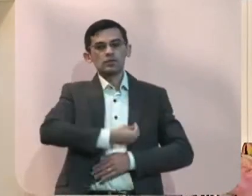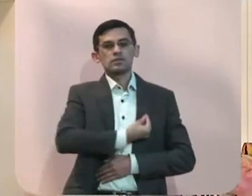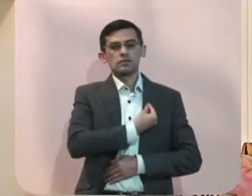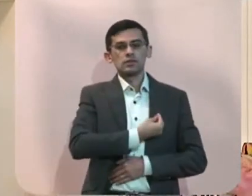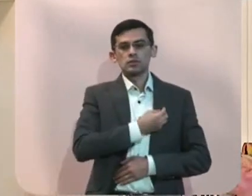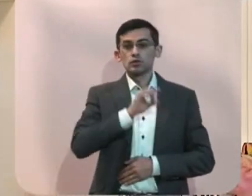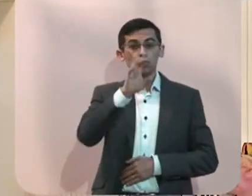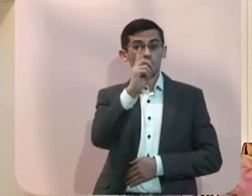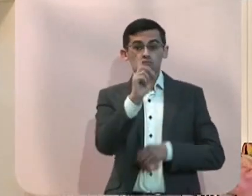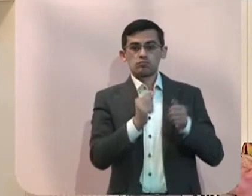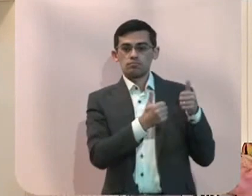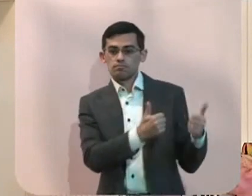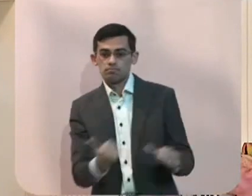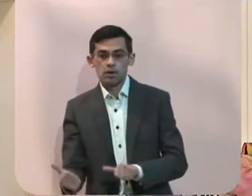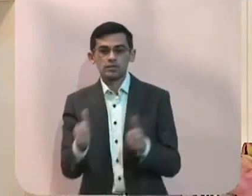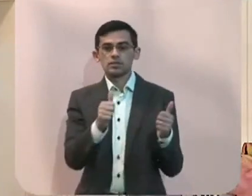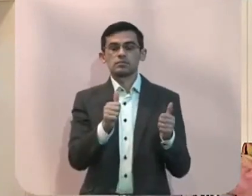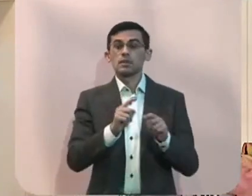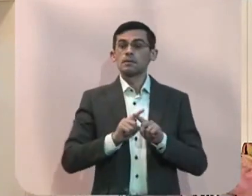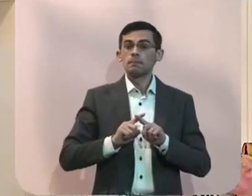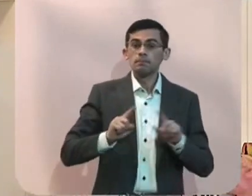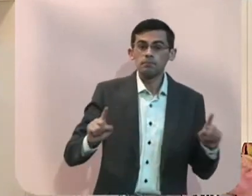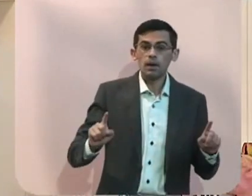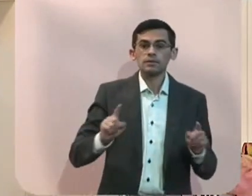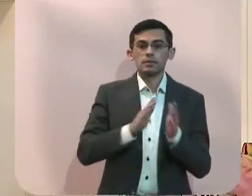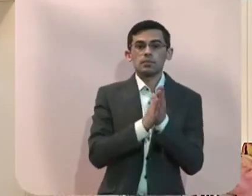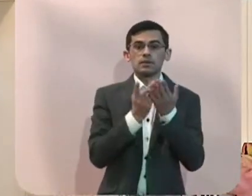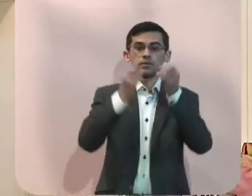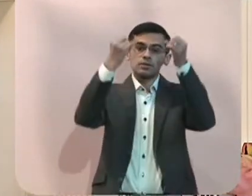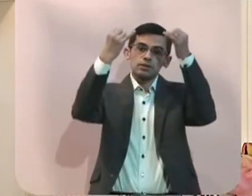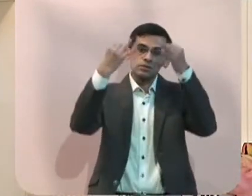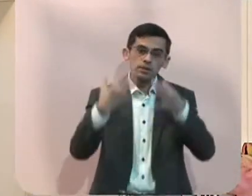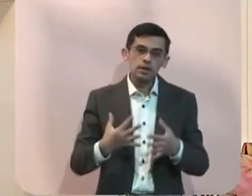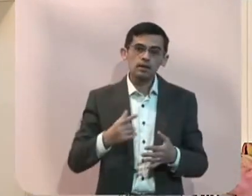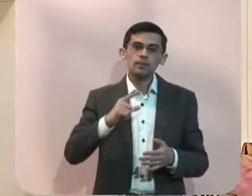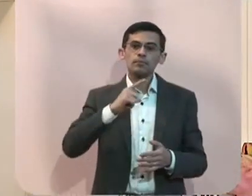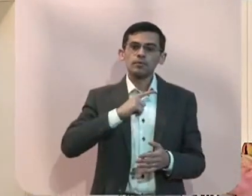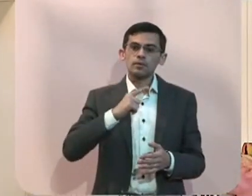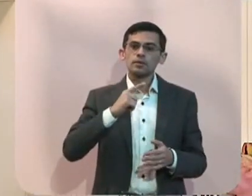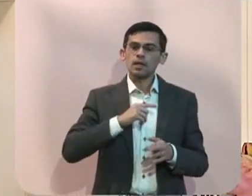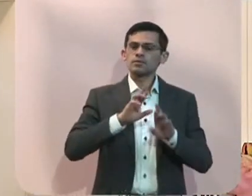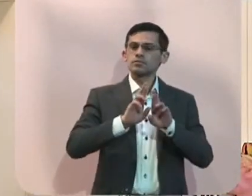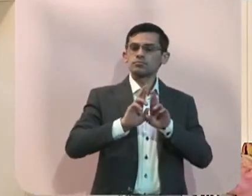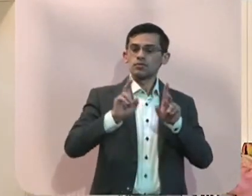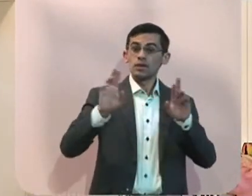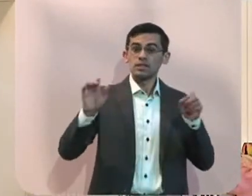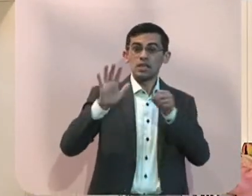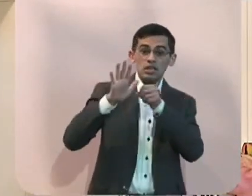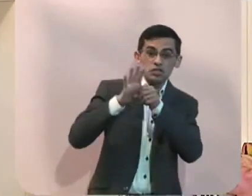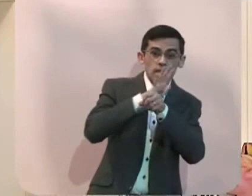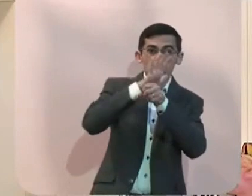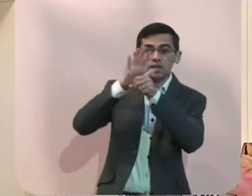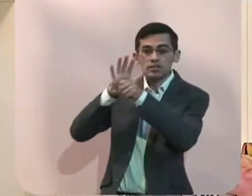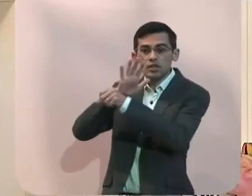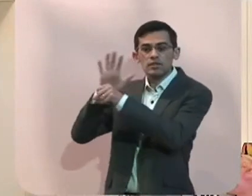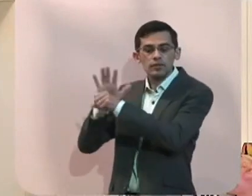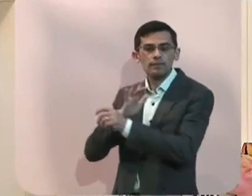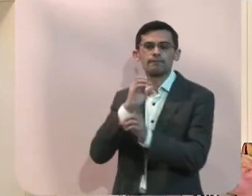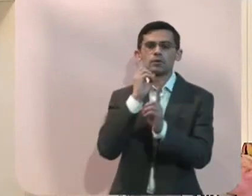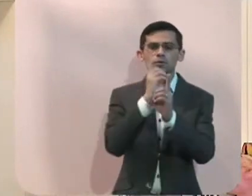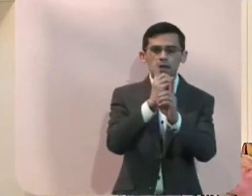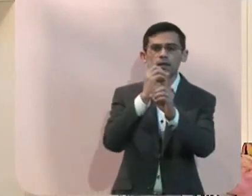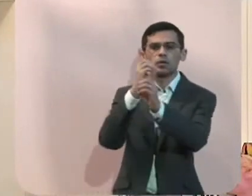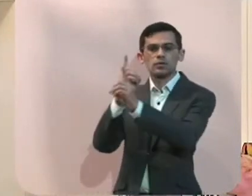tem um batismo. Mas a Bíblia vai dizer que vai ter vários enchimentos. E você vai